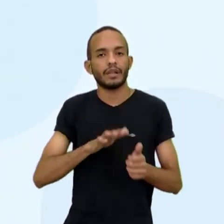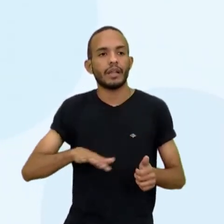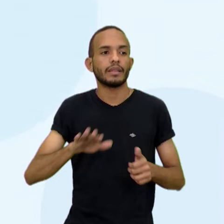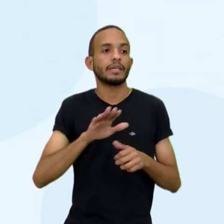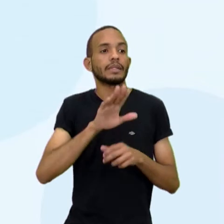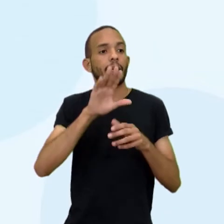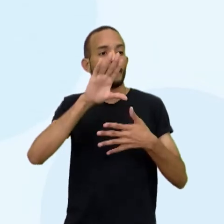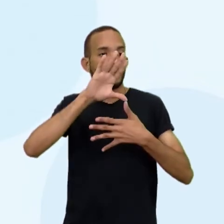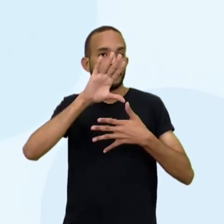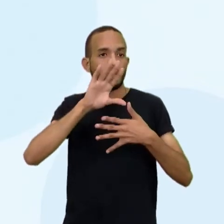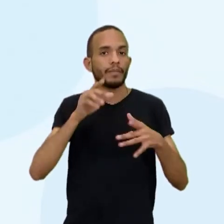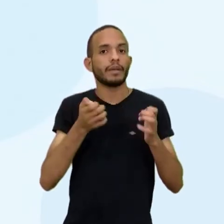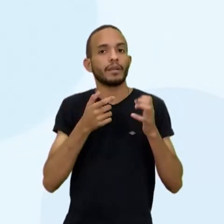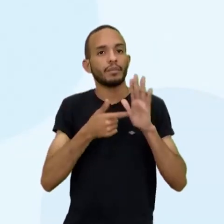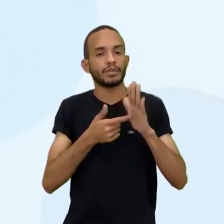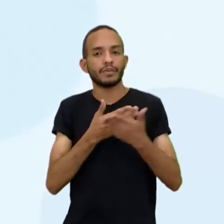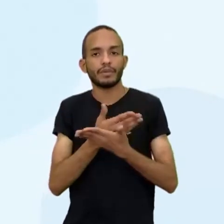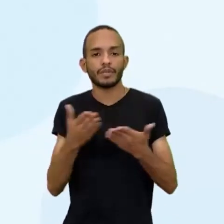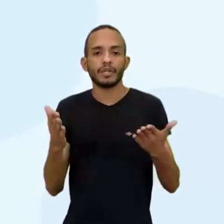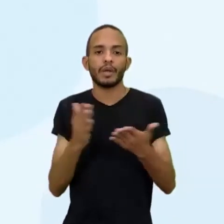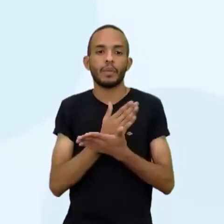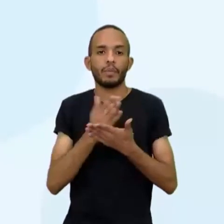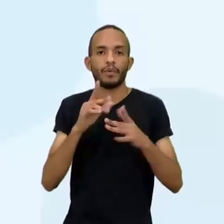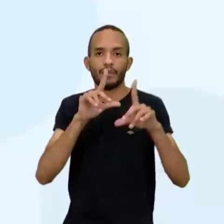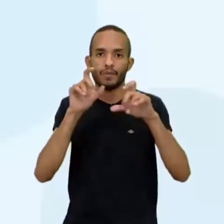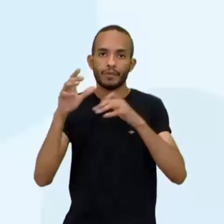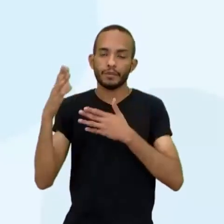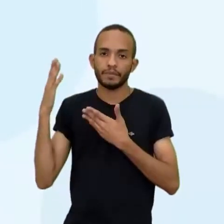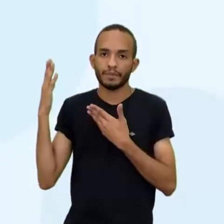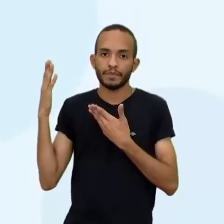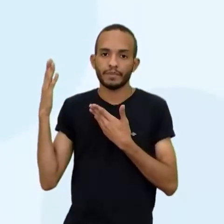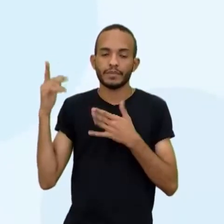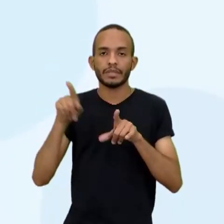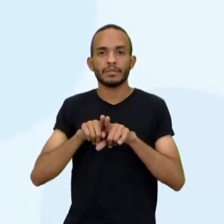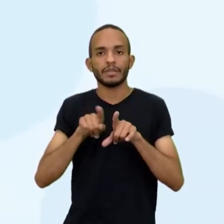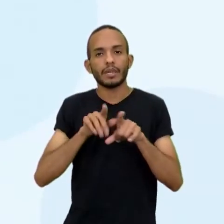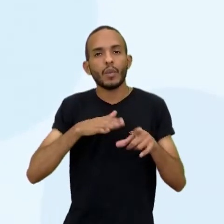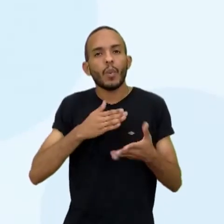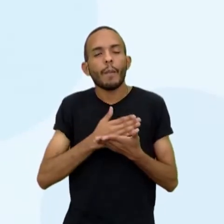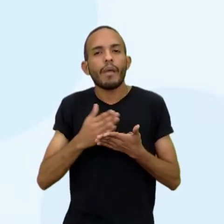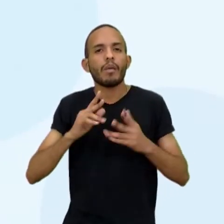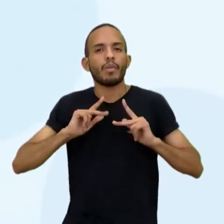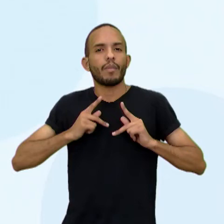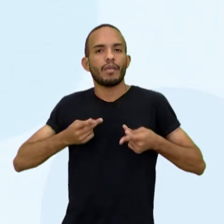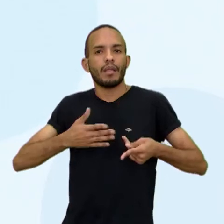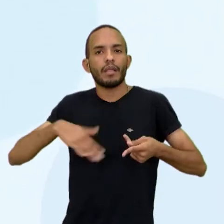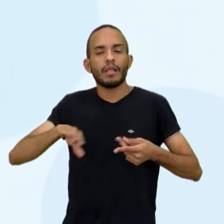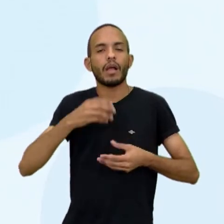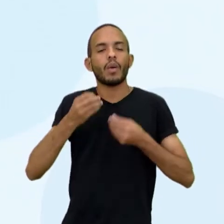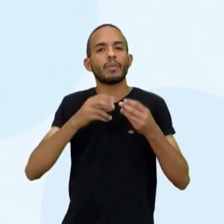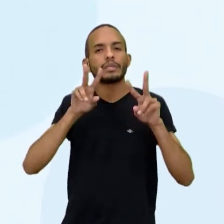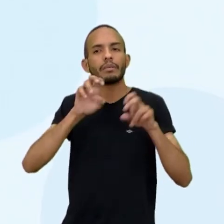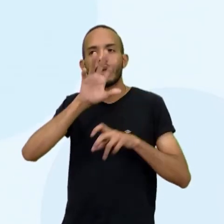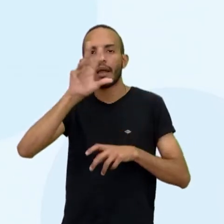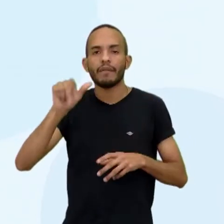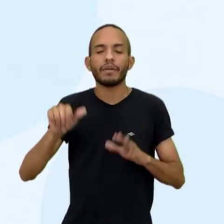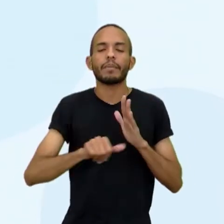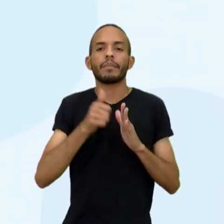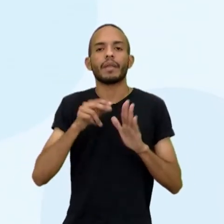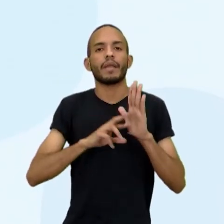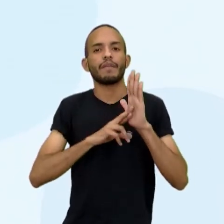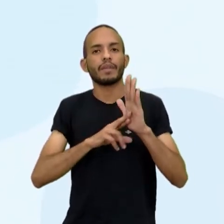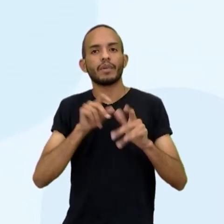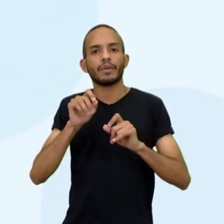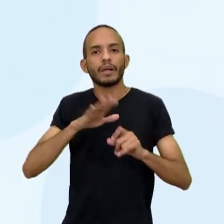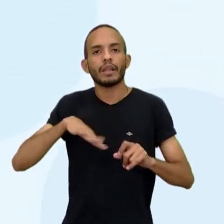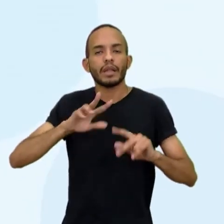Américas. E aí eu vou passar para vocês verem algumas imagens. Dá uma olhada. Berço da humanidade, né? O que dizer sobre a África? A primeira referência